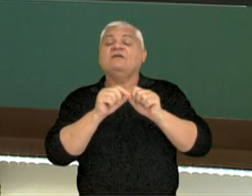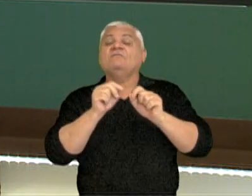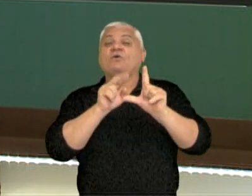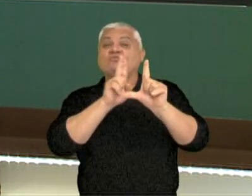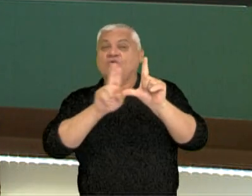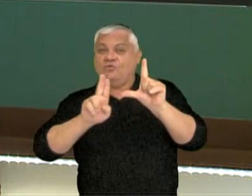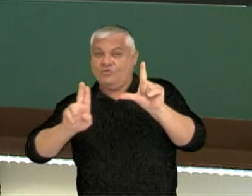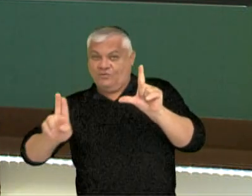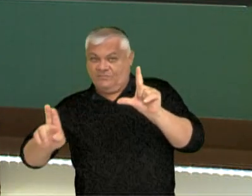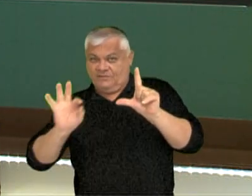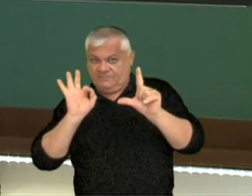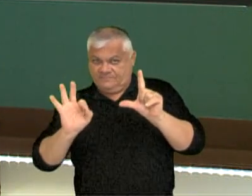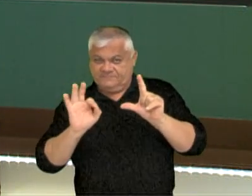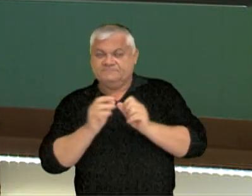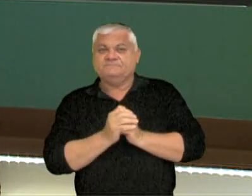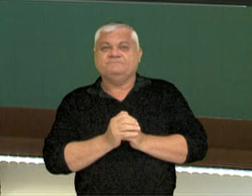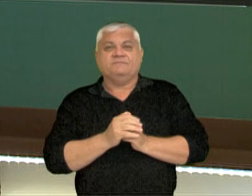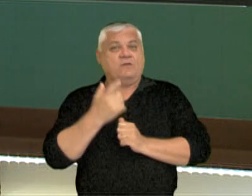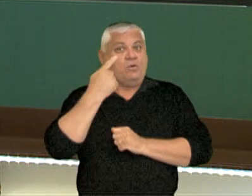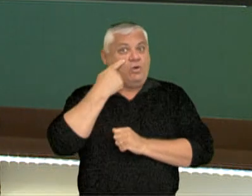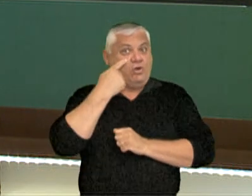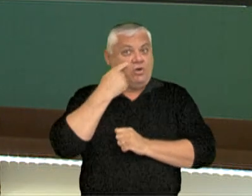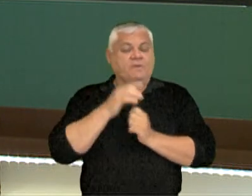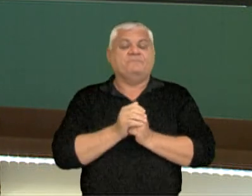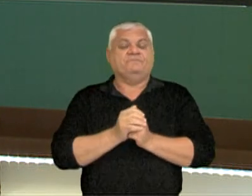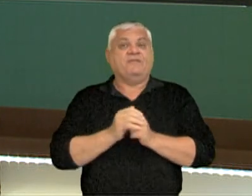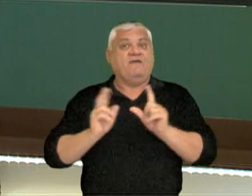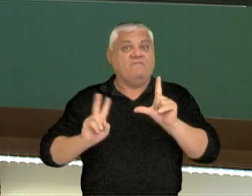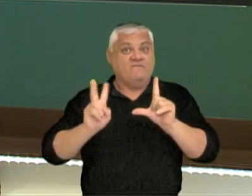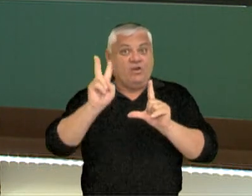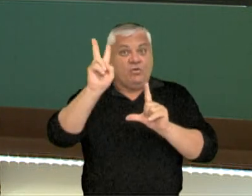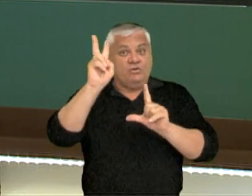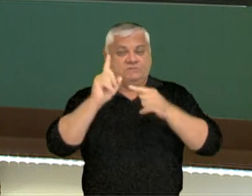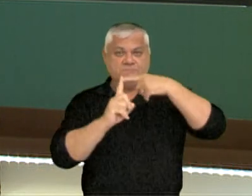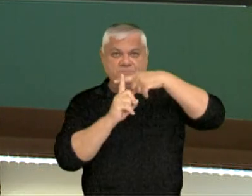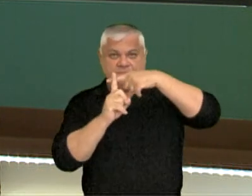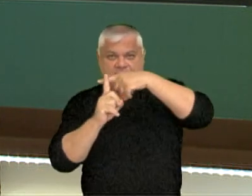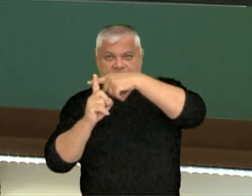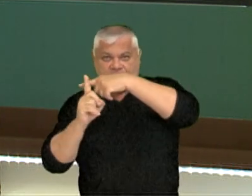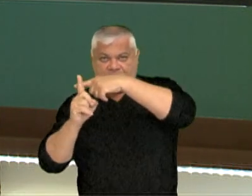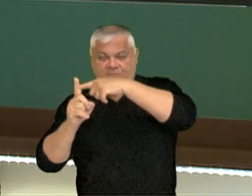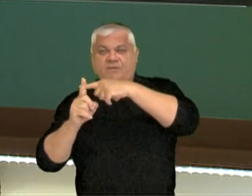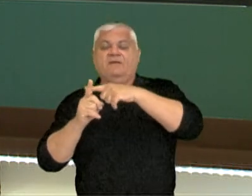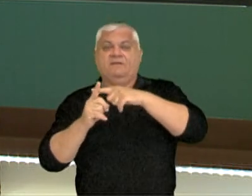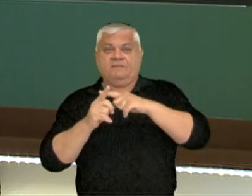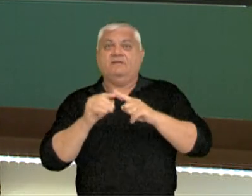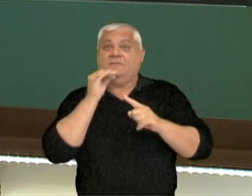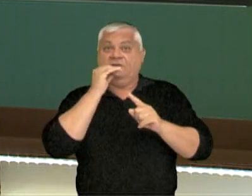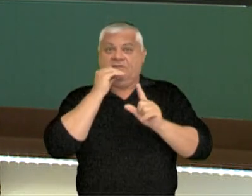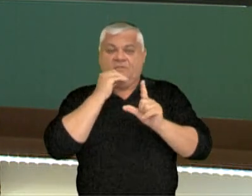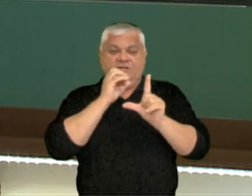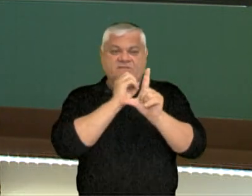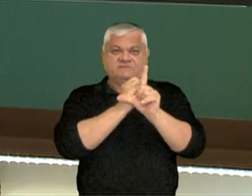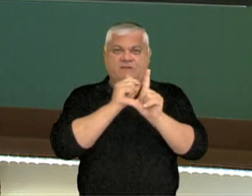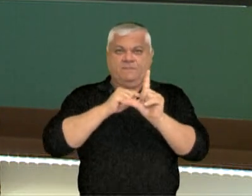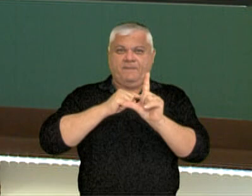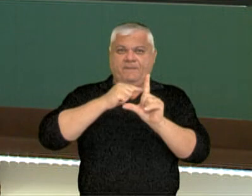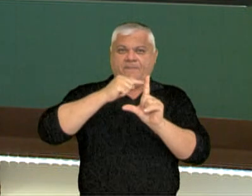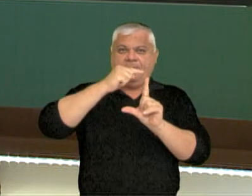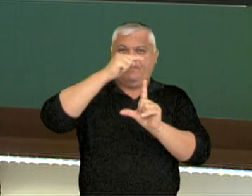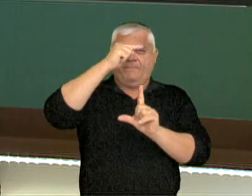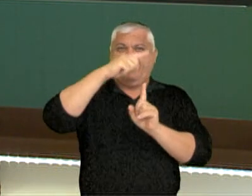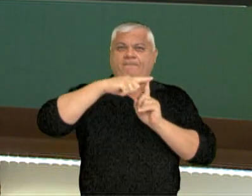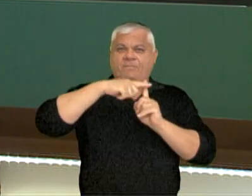de cada um deles. Veja, valores positivos, valores acima de 0, significa que